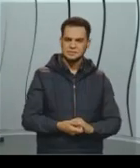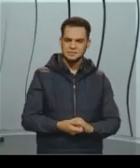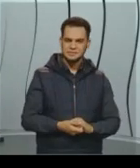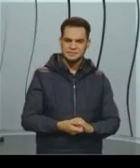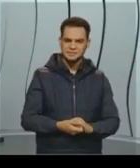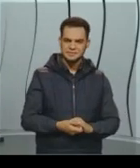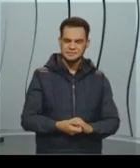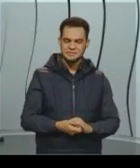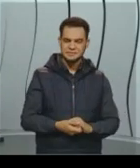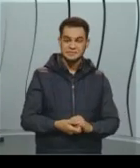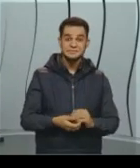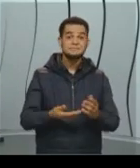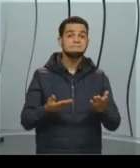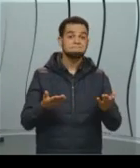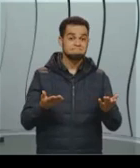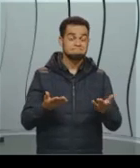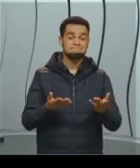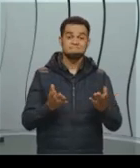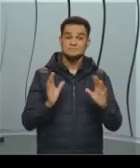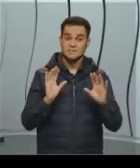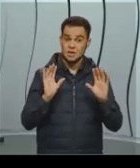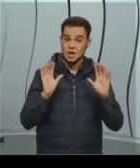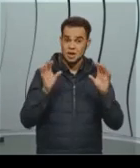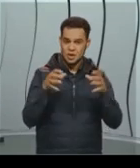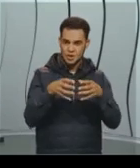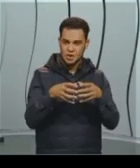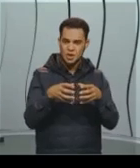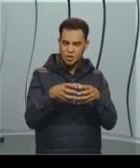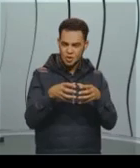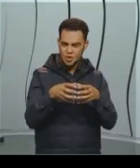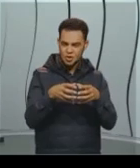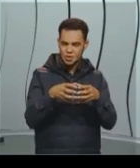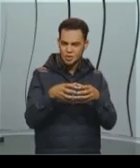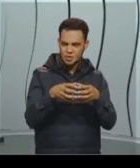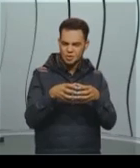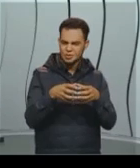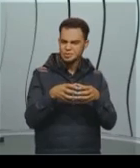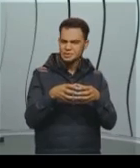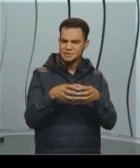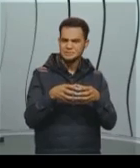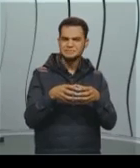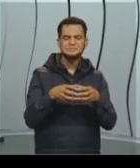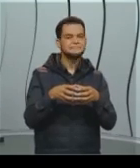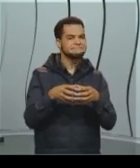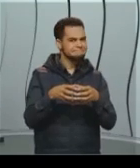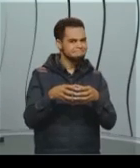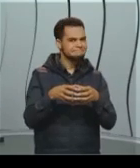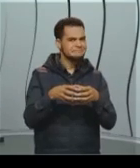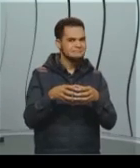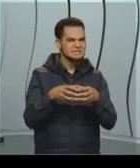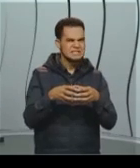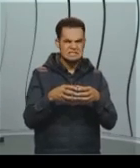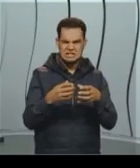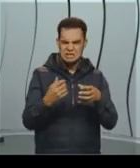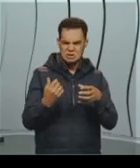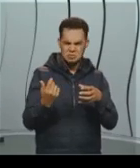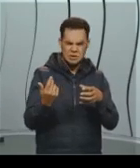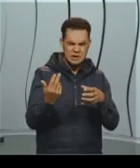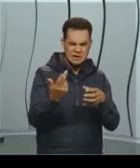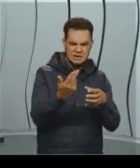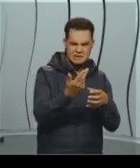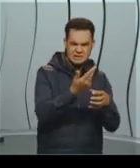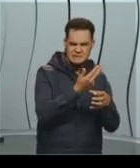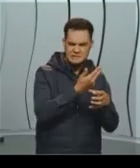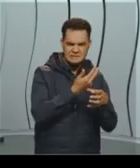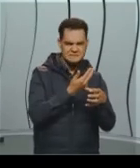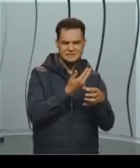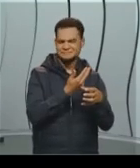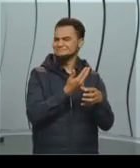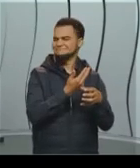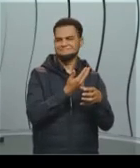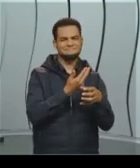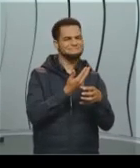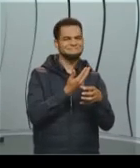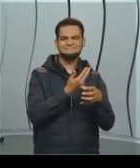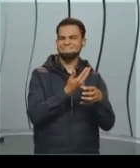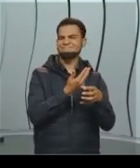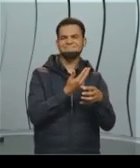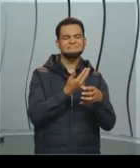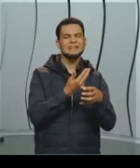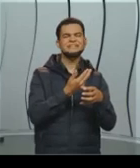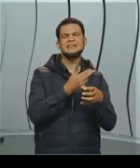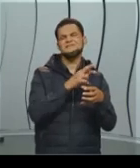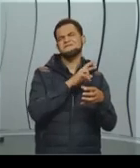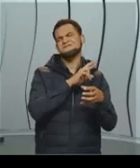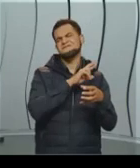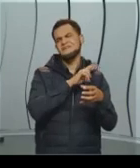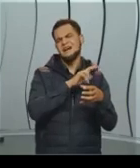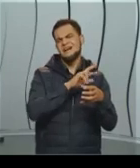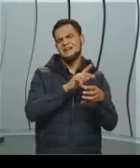uma enorme, né, quantidade de grupos, que seria assim, difícil de eu trazer todos eles aqui nessa